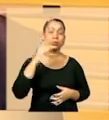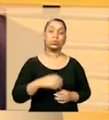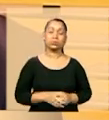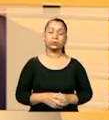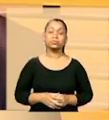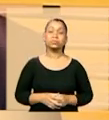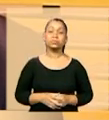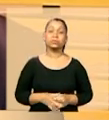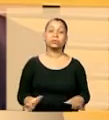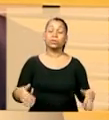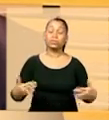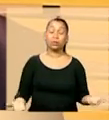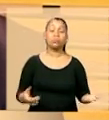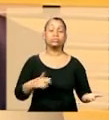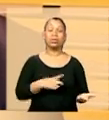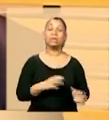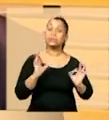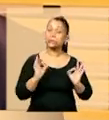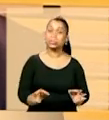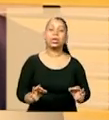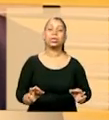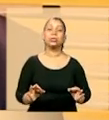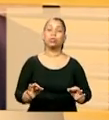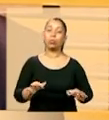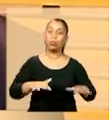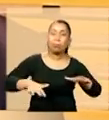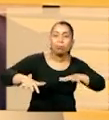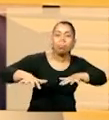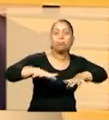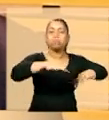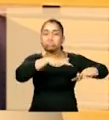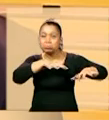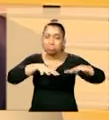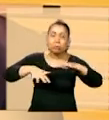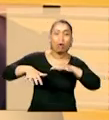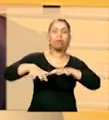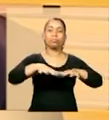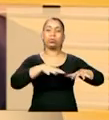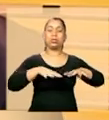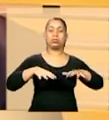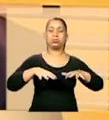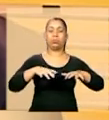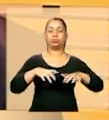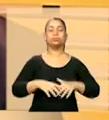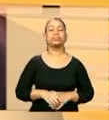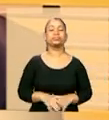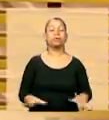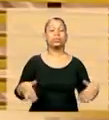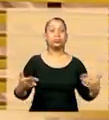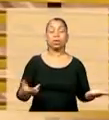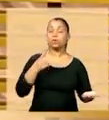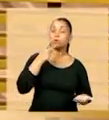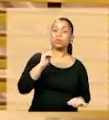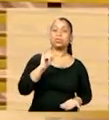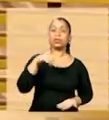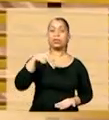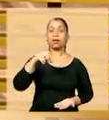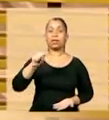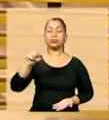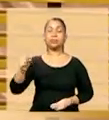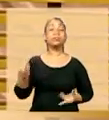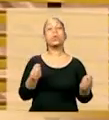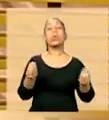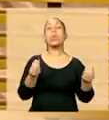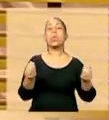dos tributos, né? Então, há realmente uma movimentação intensa, né, da máquina pública. Doutora, você falou do